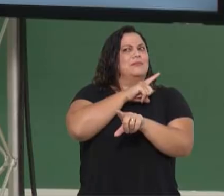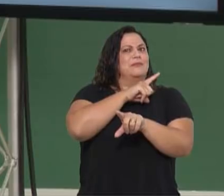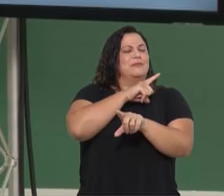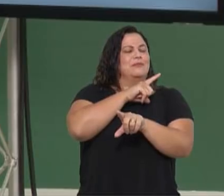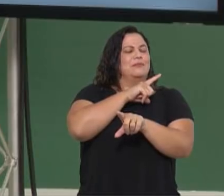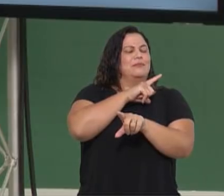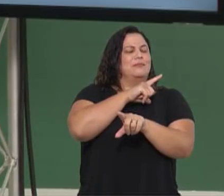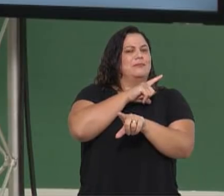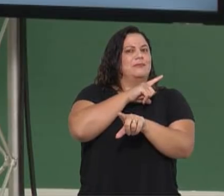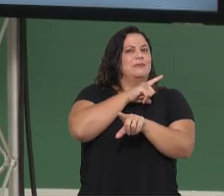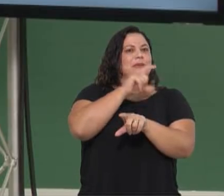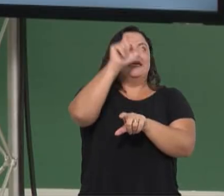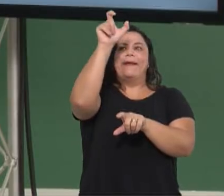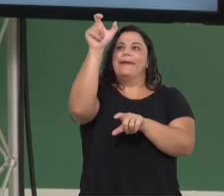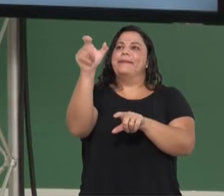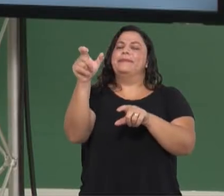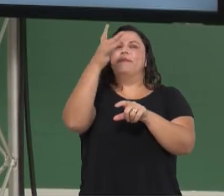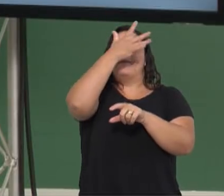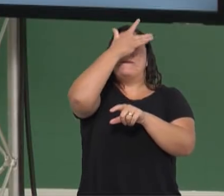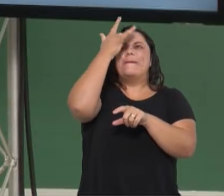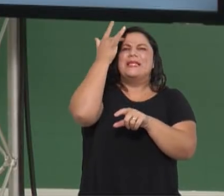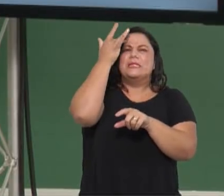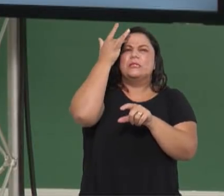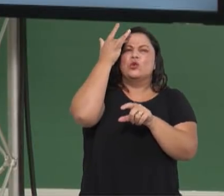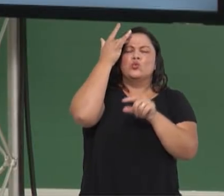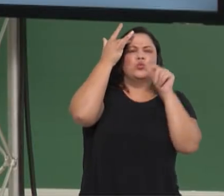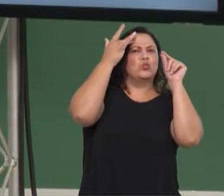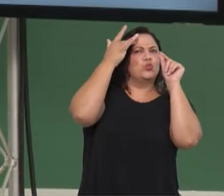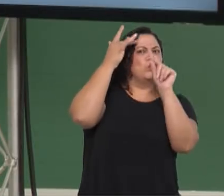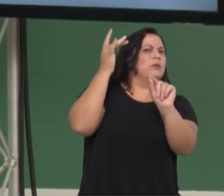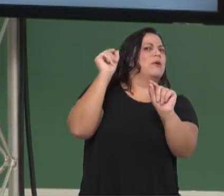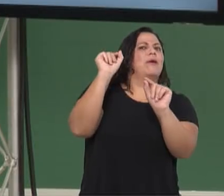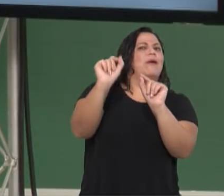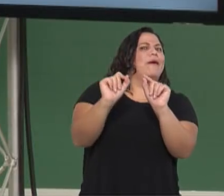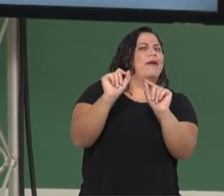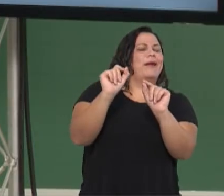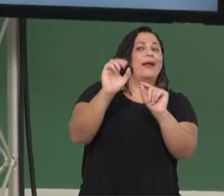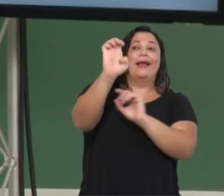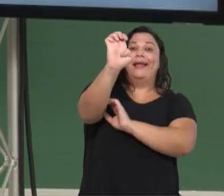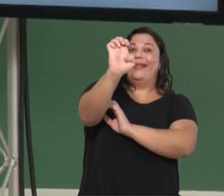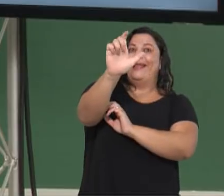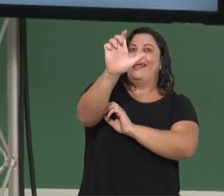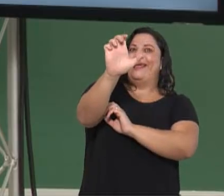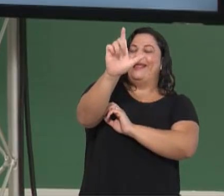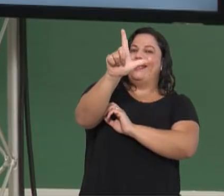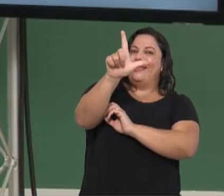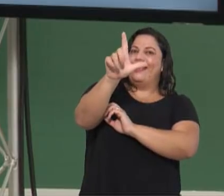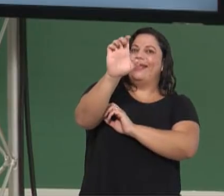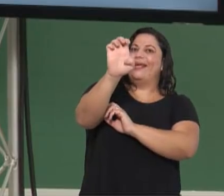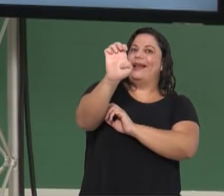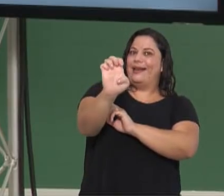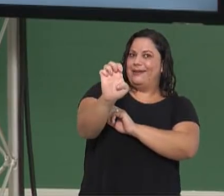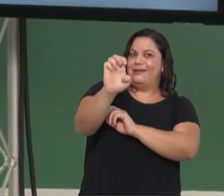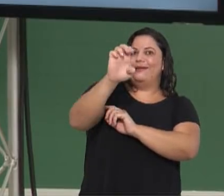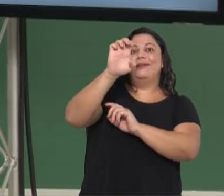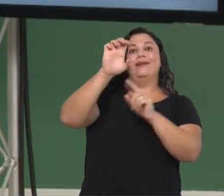dizer com isso? Faz. Faz é ele, é ela, é uma